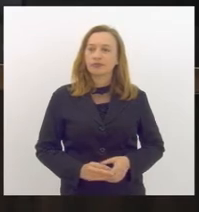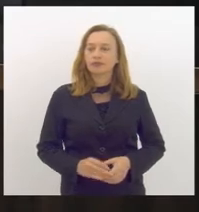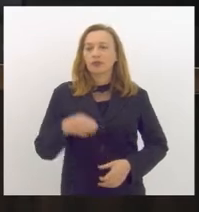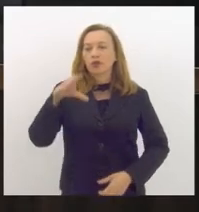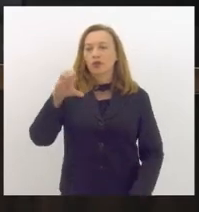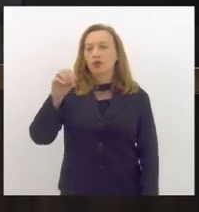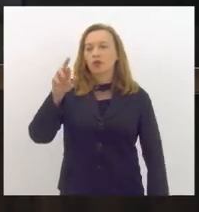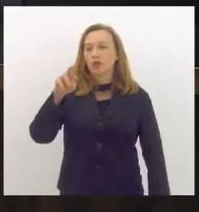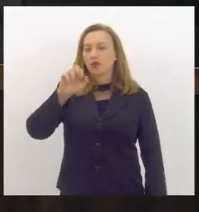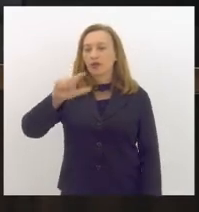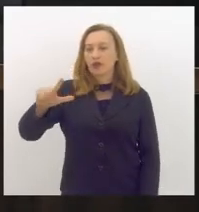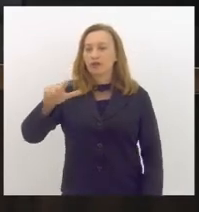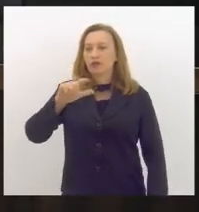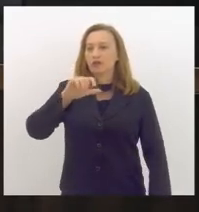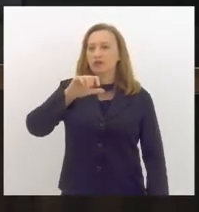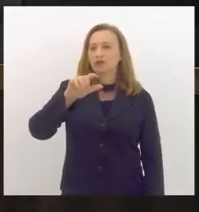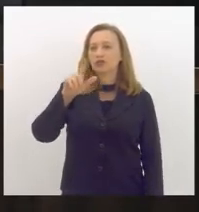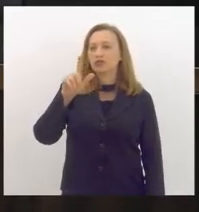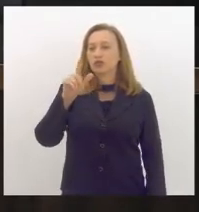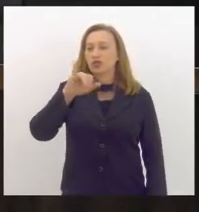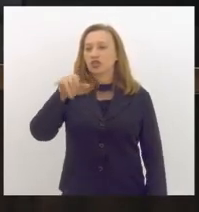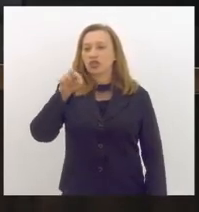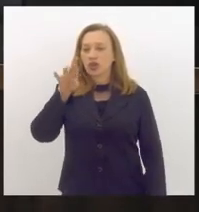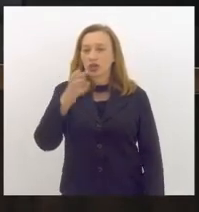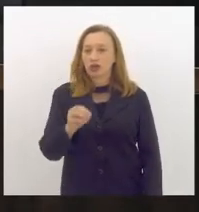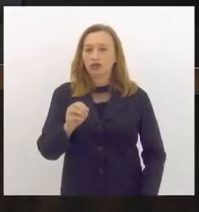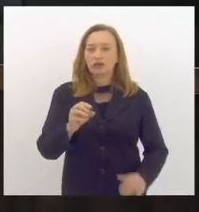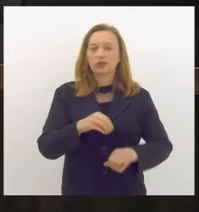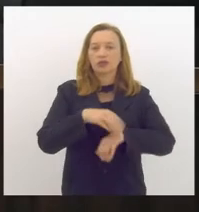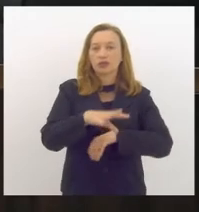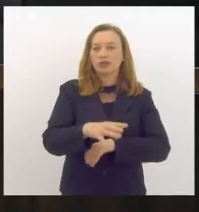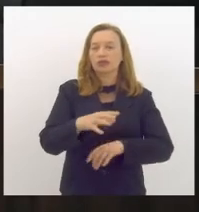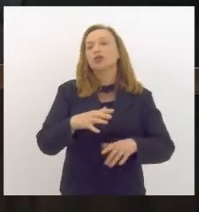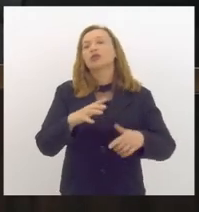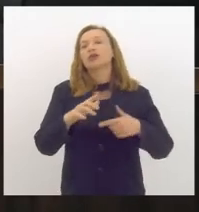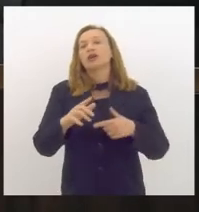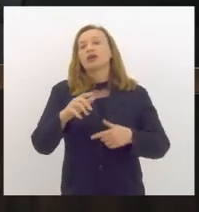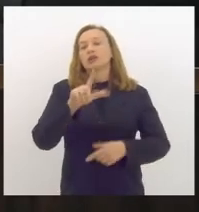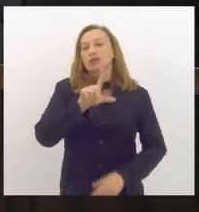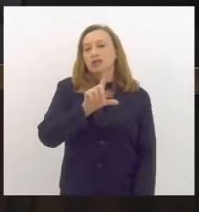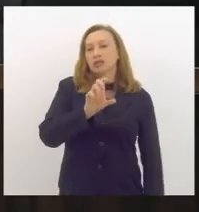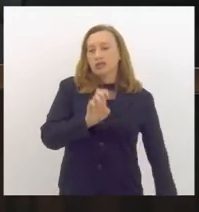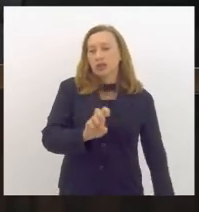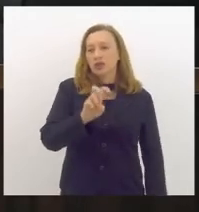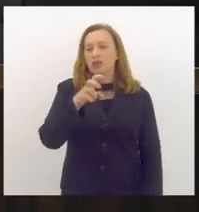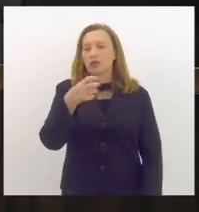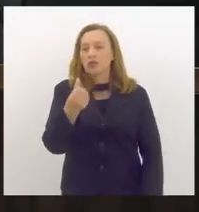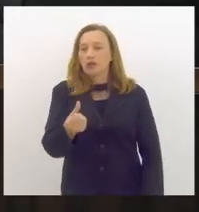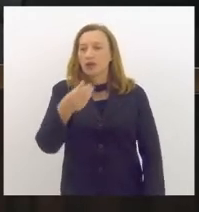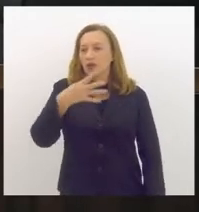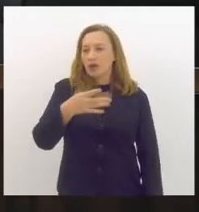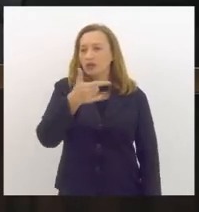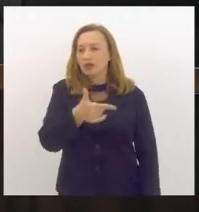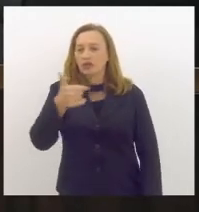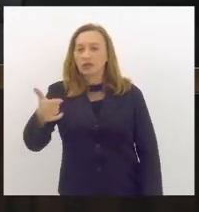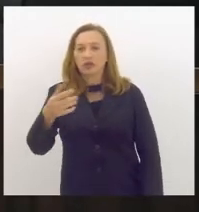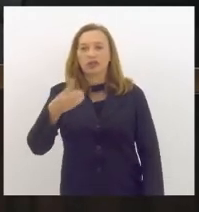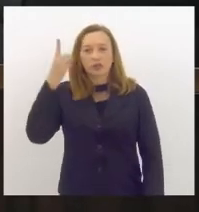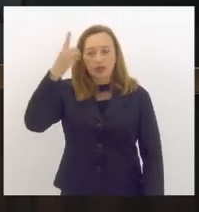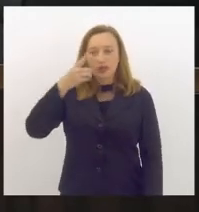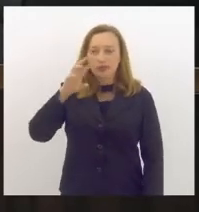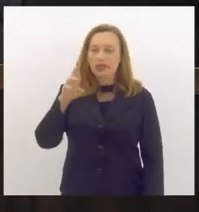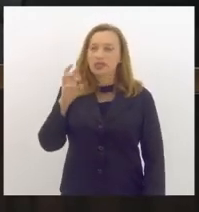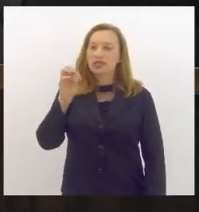Coronel Jair. Anuncio, indicação legislativa 564-22, de autoria do deputado Marcelo, dos deputados Marcelo Dino e